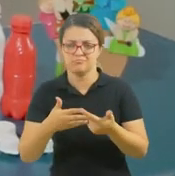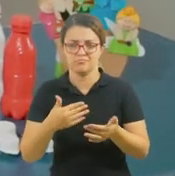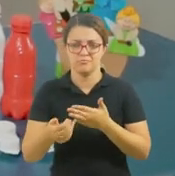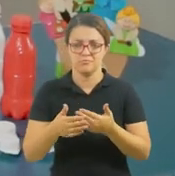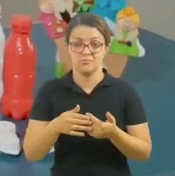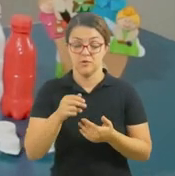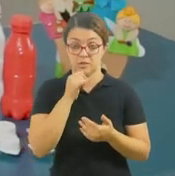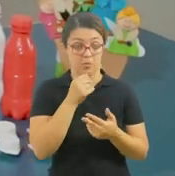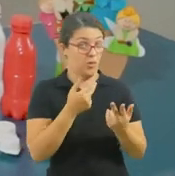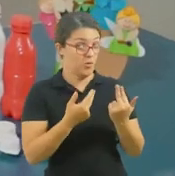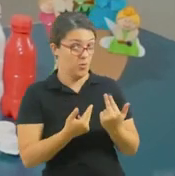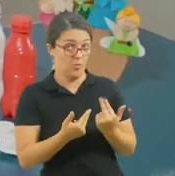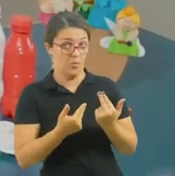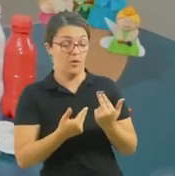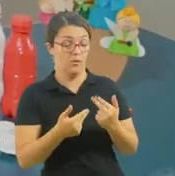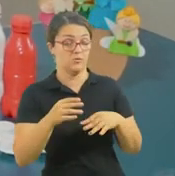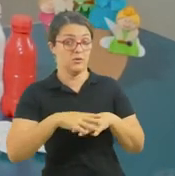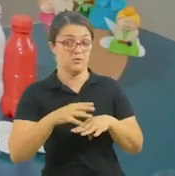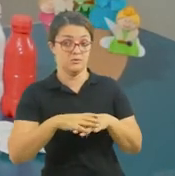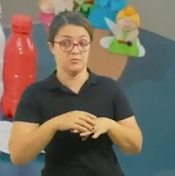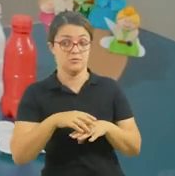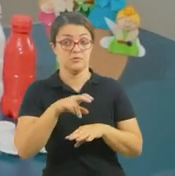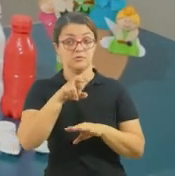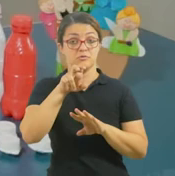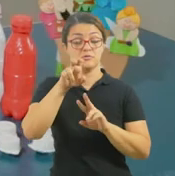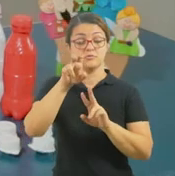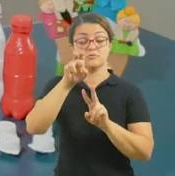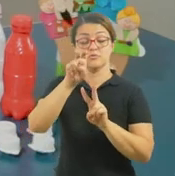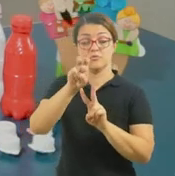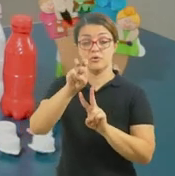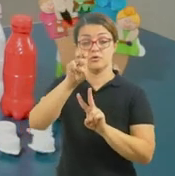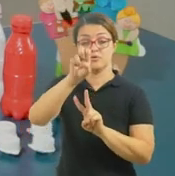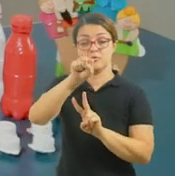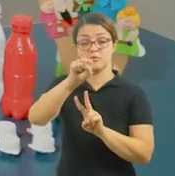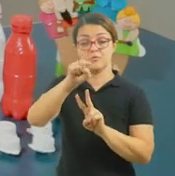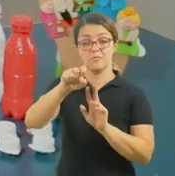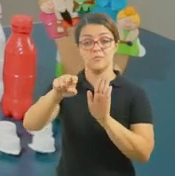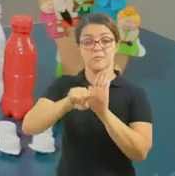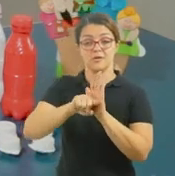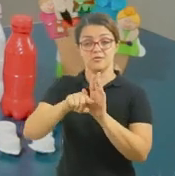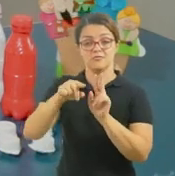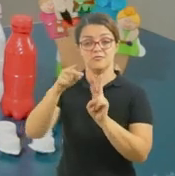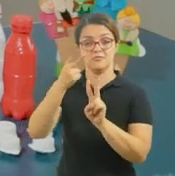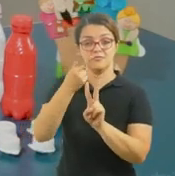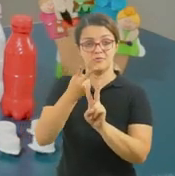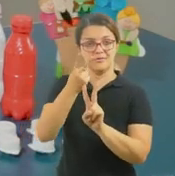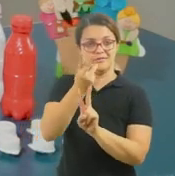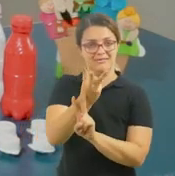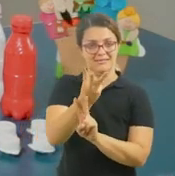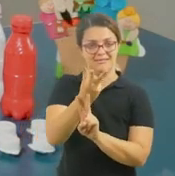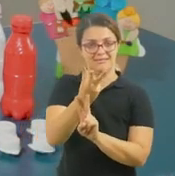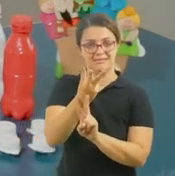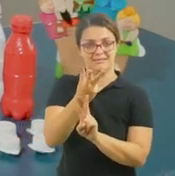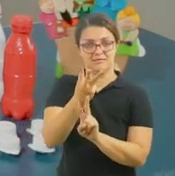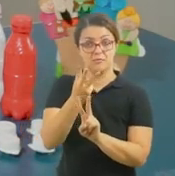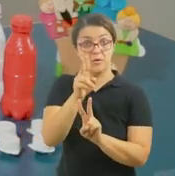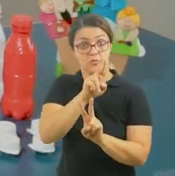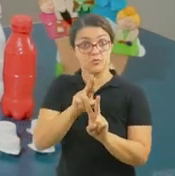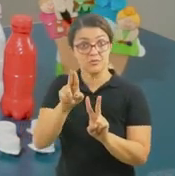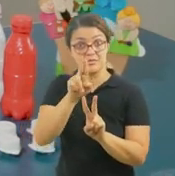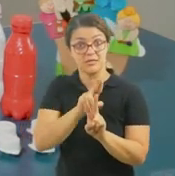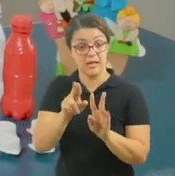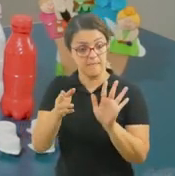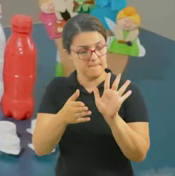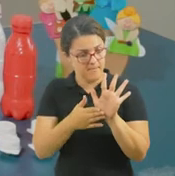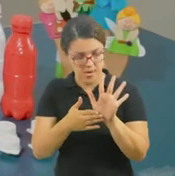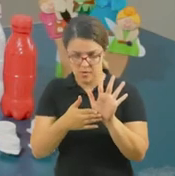conta igual, por exemplo, essa de subtração, 58 menos 23, você, além de utilizar a sua mãozinha, você